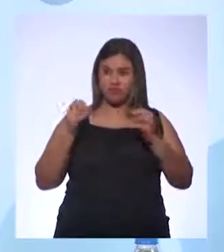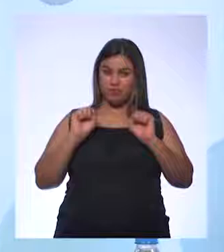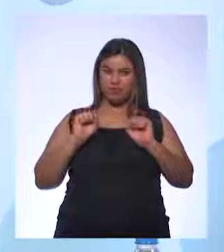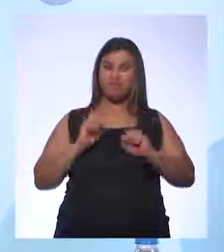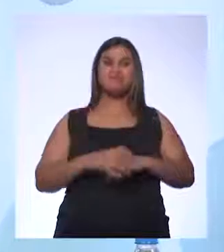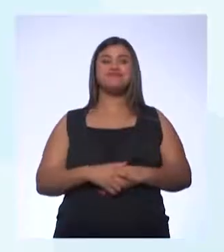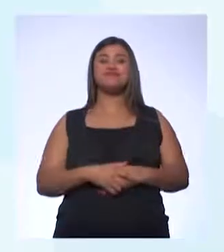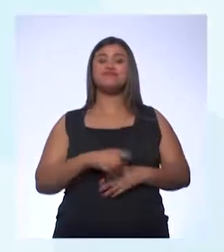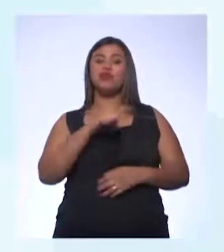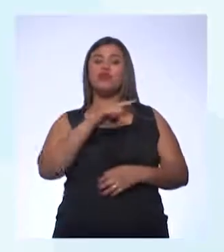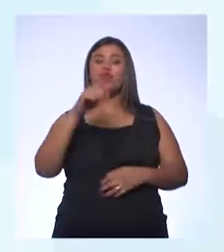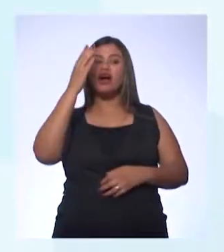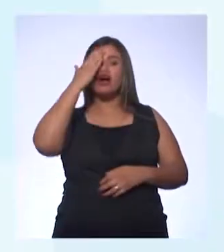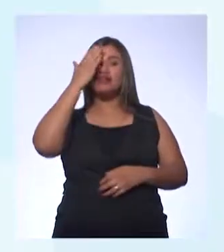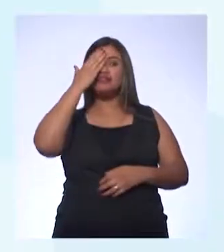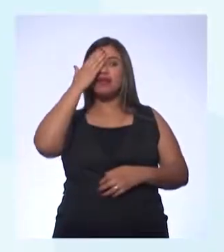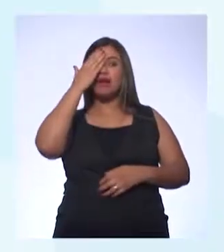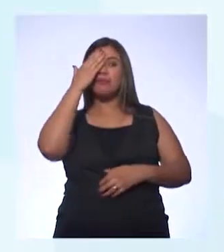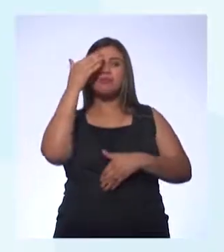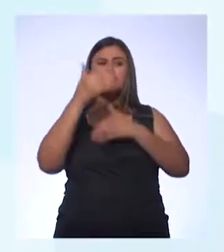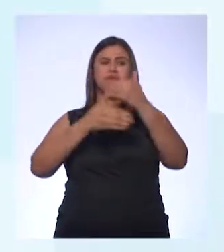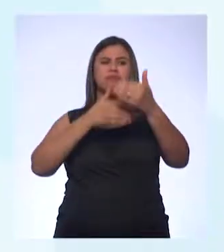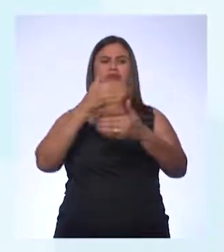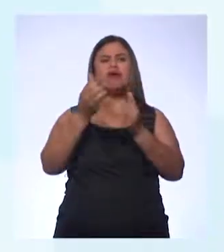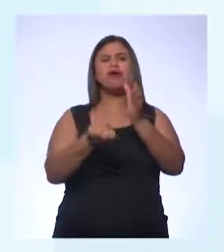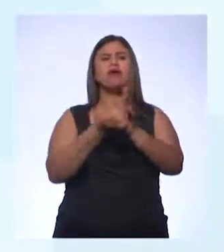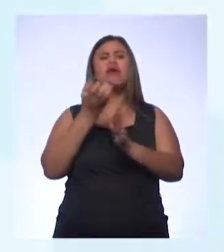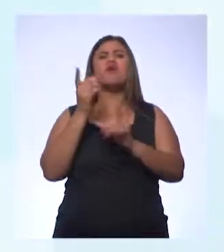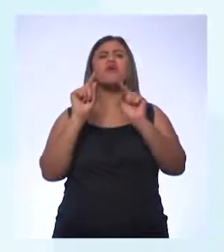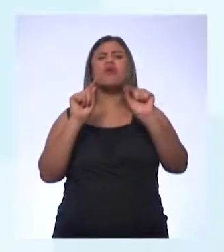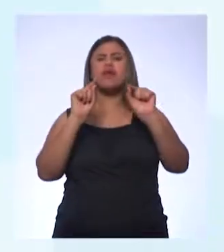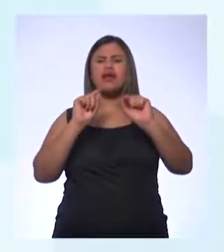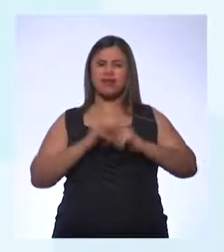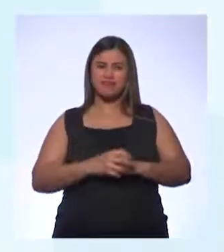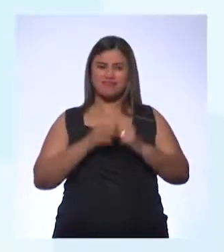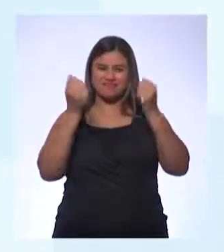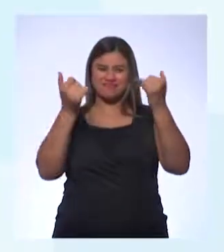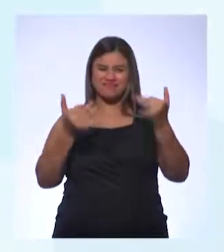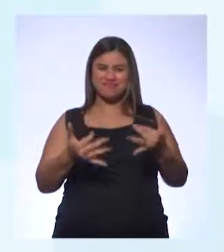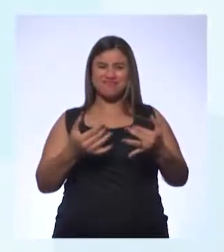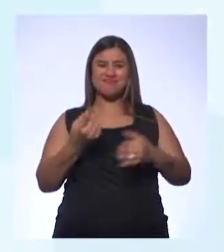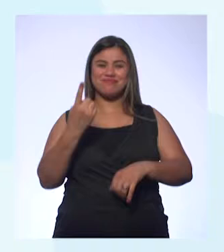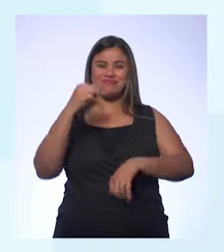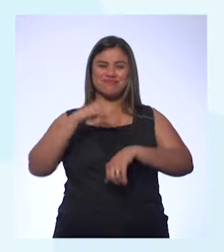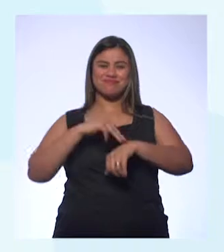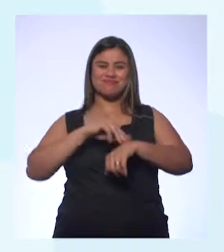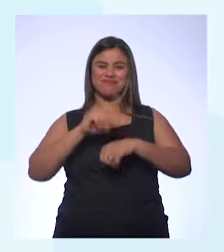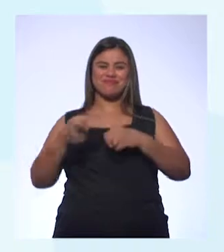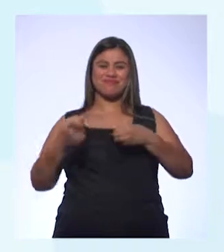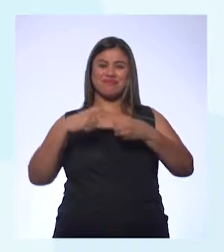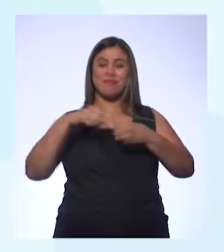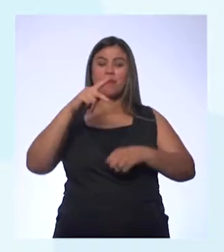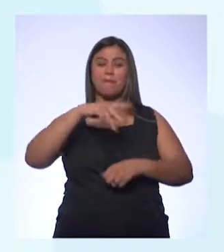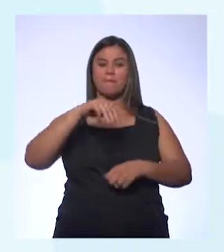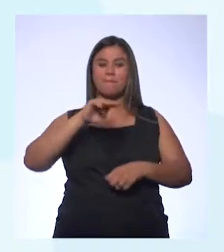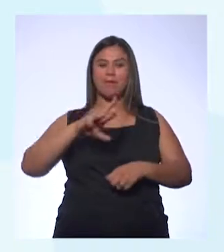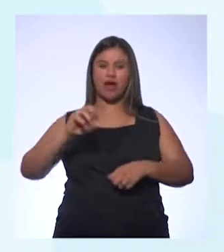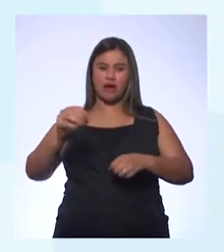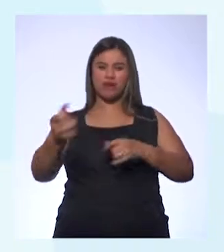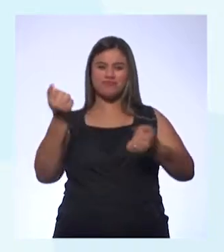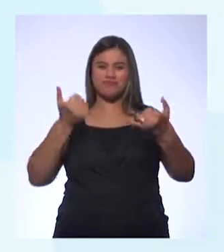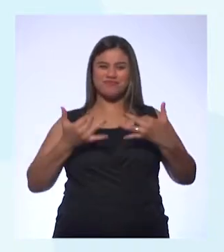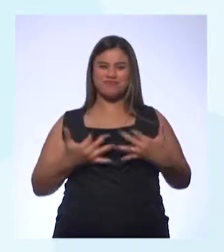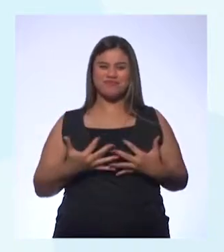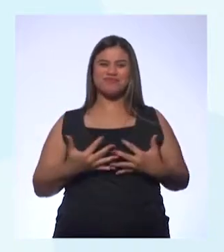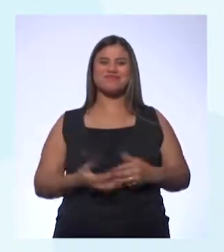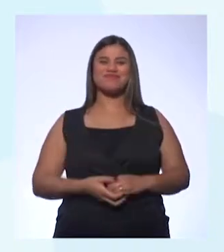mim. Você sabe o que é processo de criação? Explica aqui pra gente. Eu vou dar 1 minuto, o professor Mauro também vai contar aqui pra